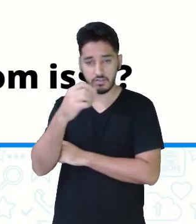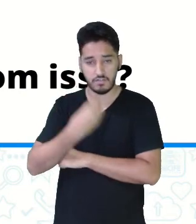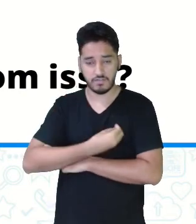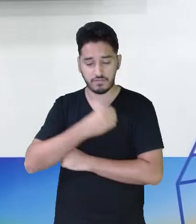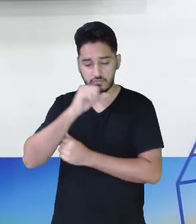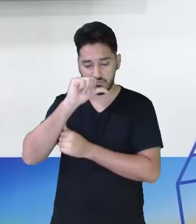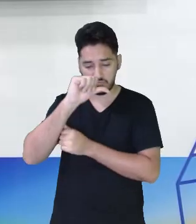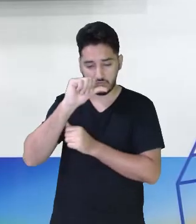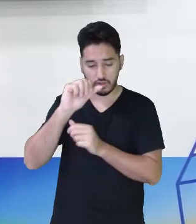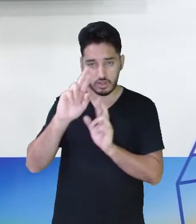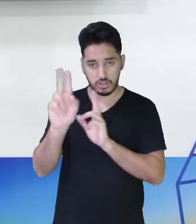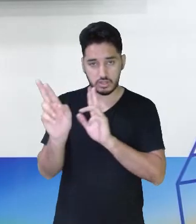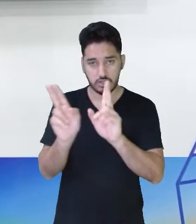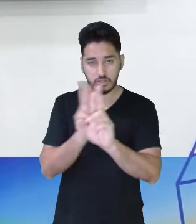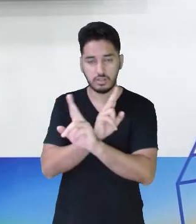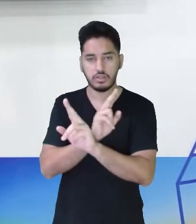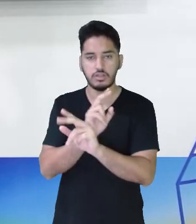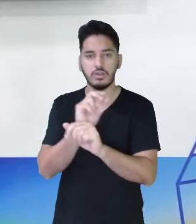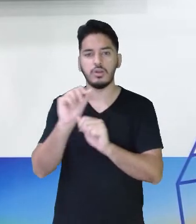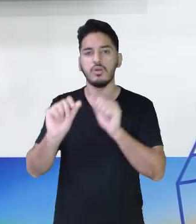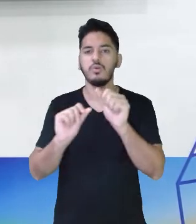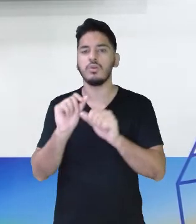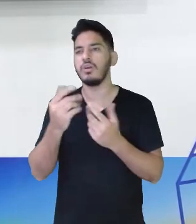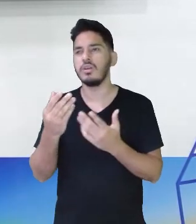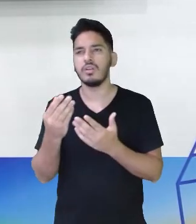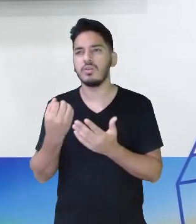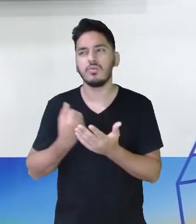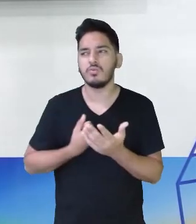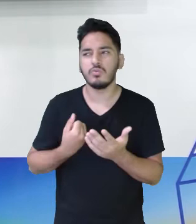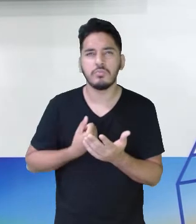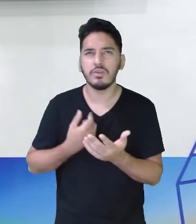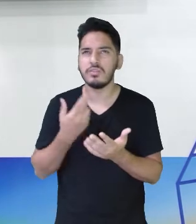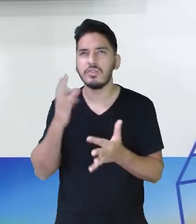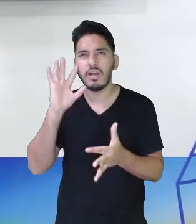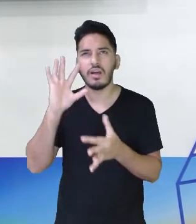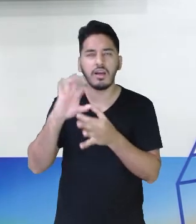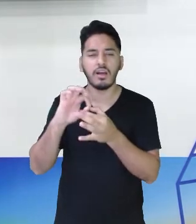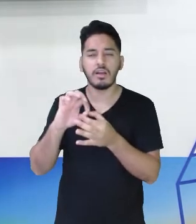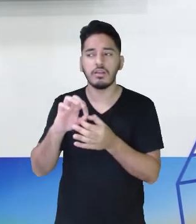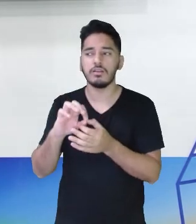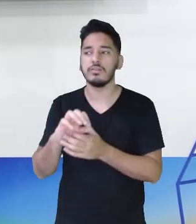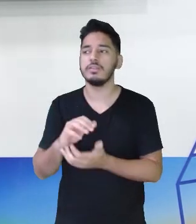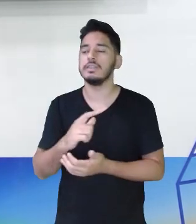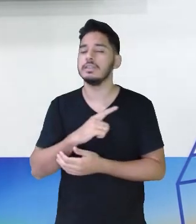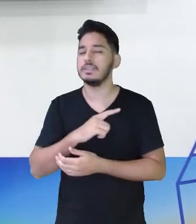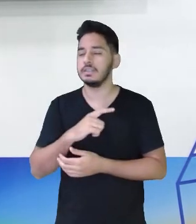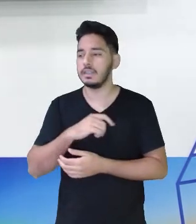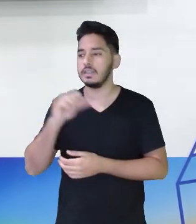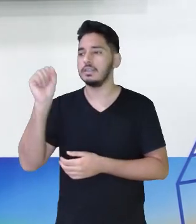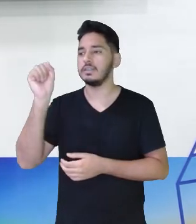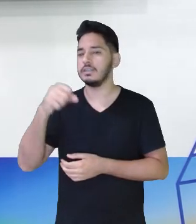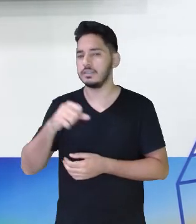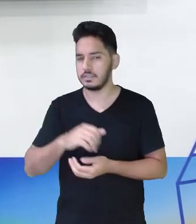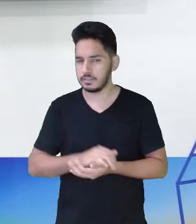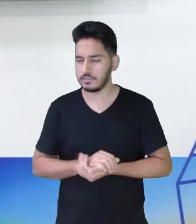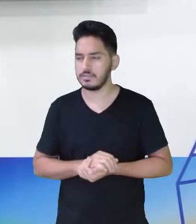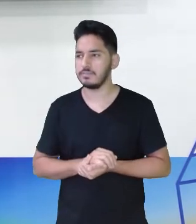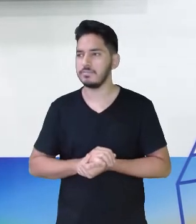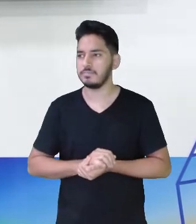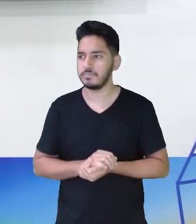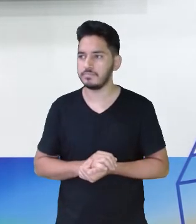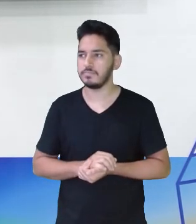significa e o que os números têm a ver com isso? Tem a ver, aqui faltou o M. Tem tudo a ver.